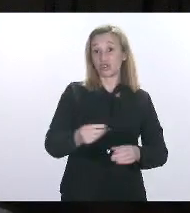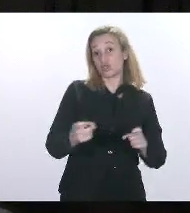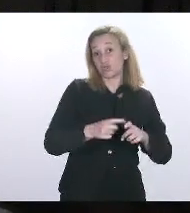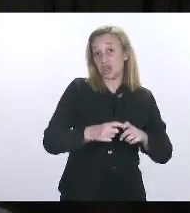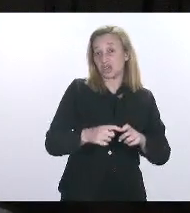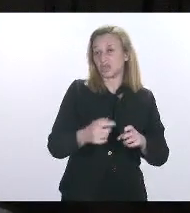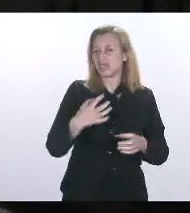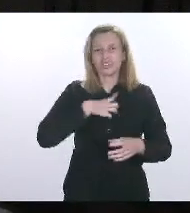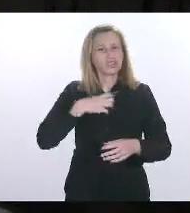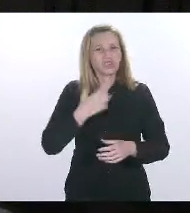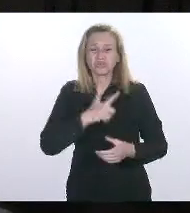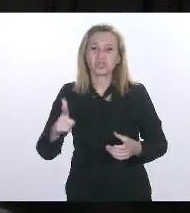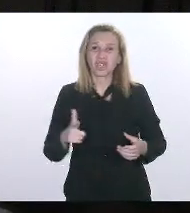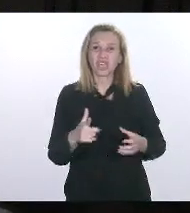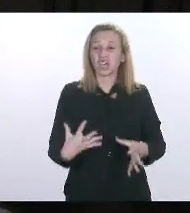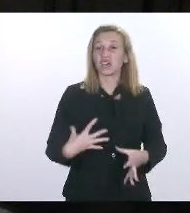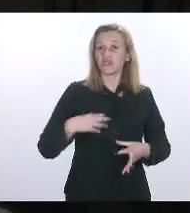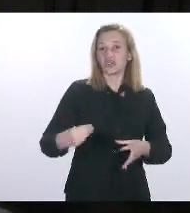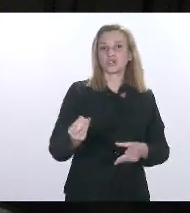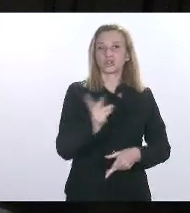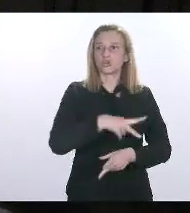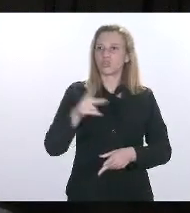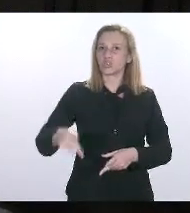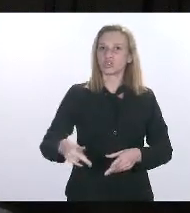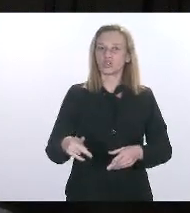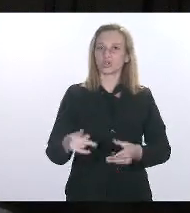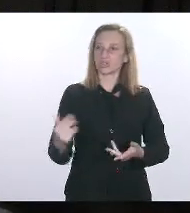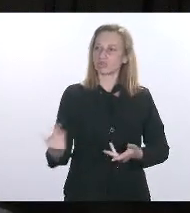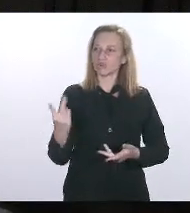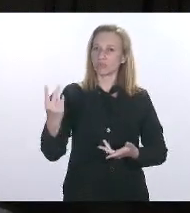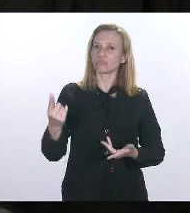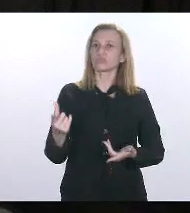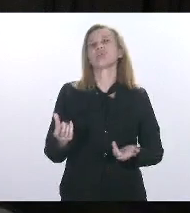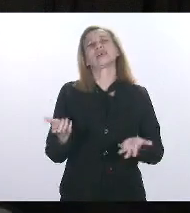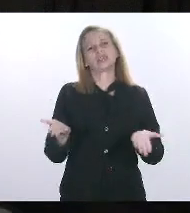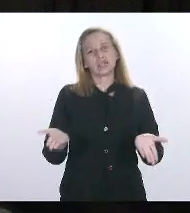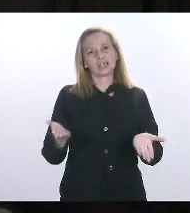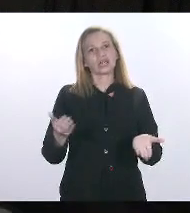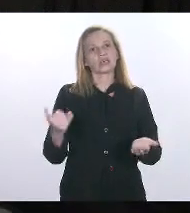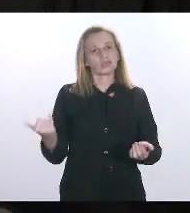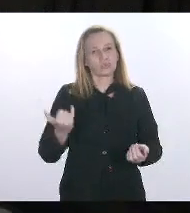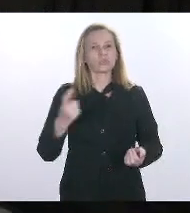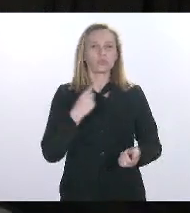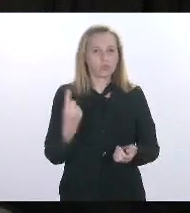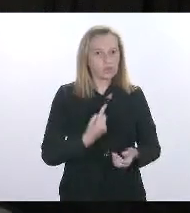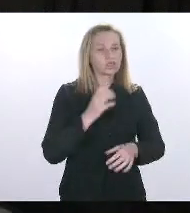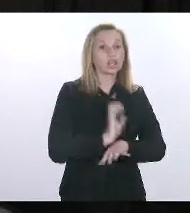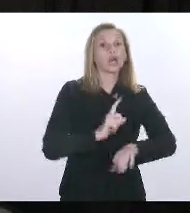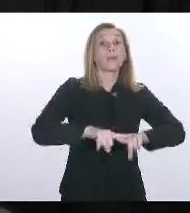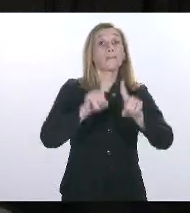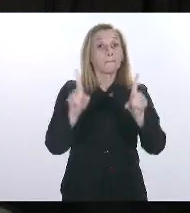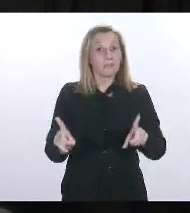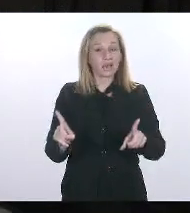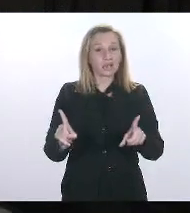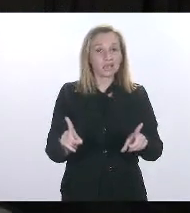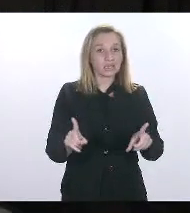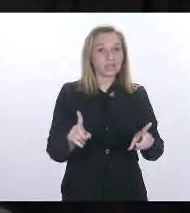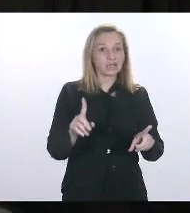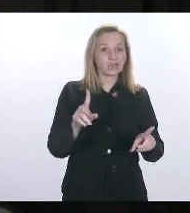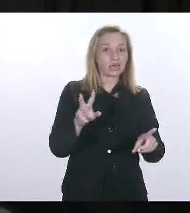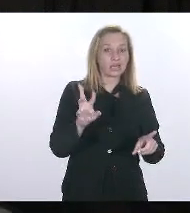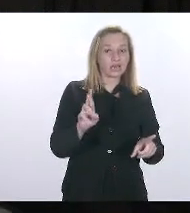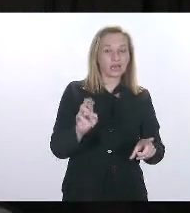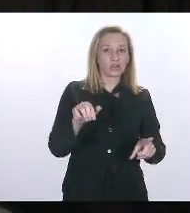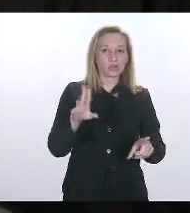evidente privilégio para os filhos dos professores, que são essenciais para o nosso Estado. Mas a remuneração justa